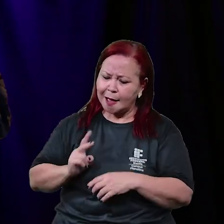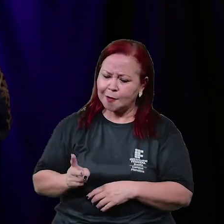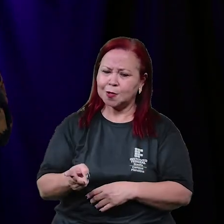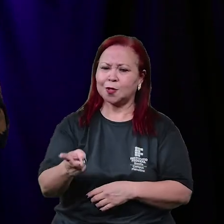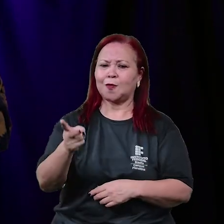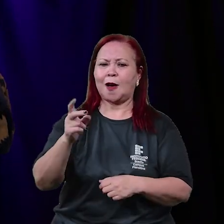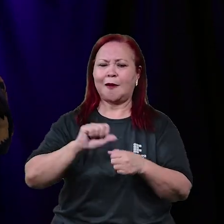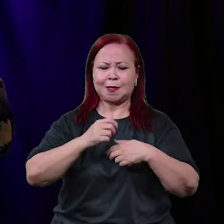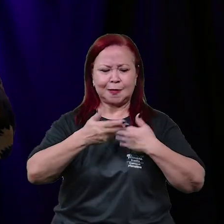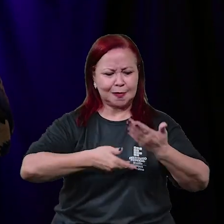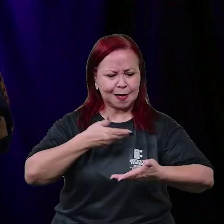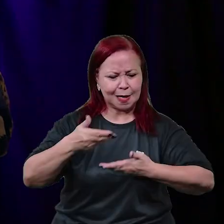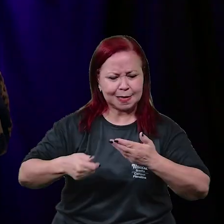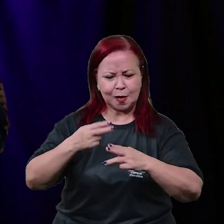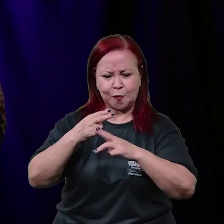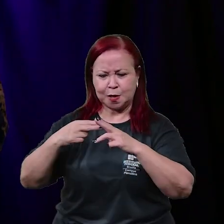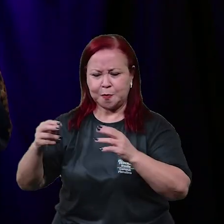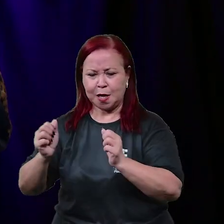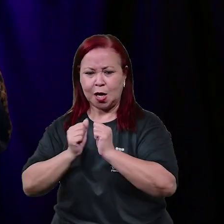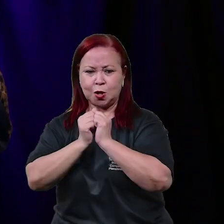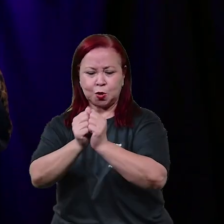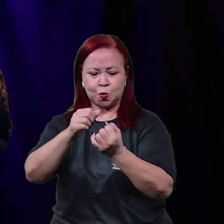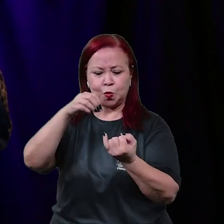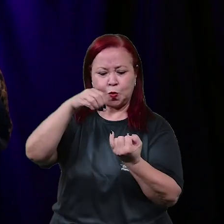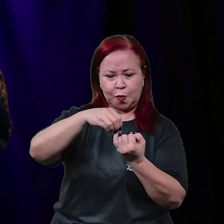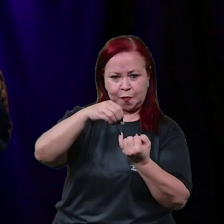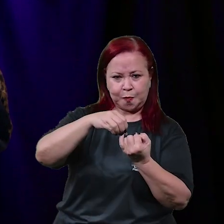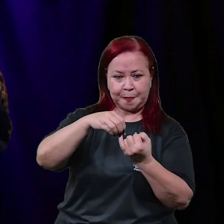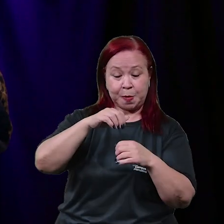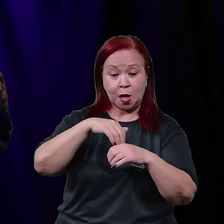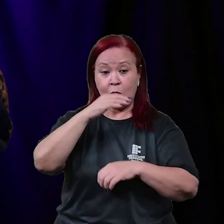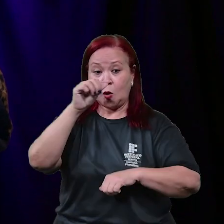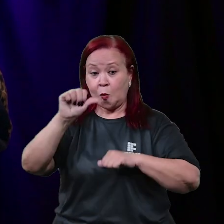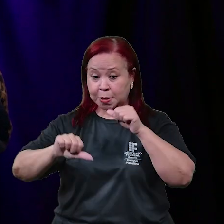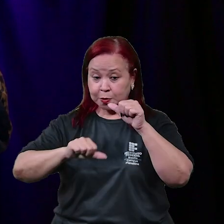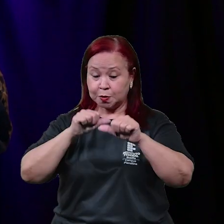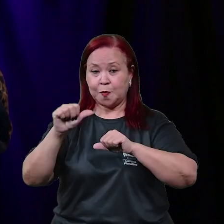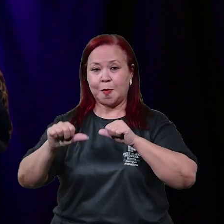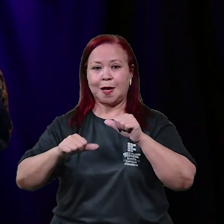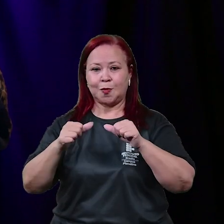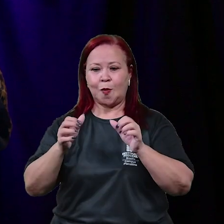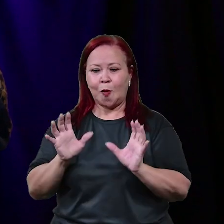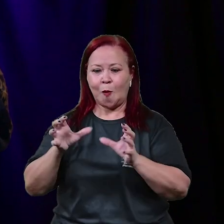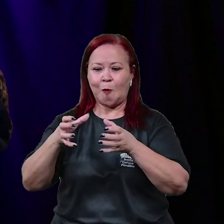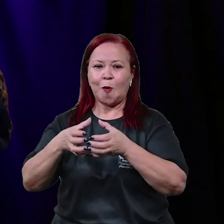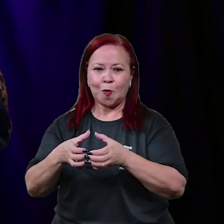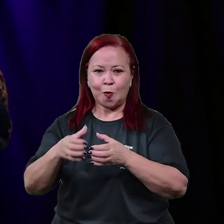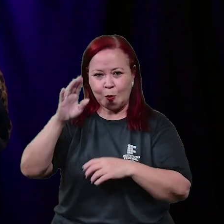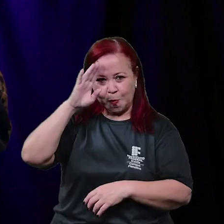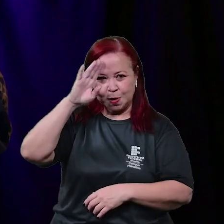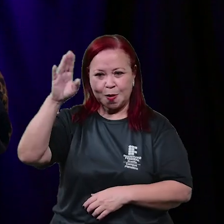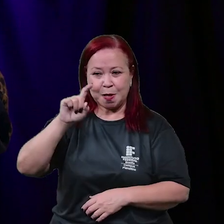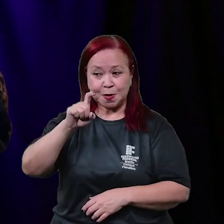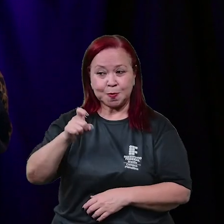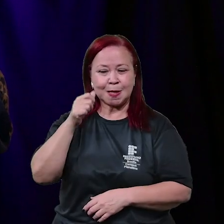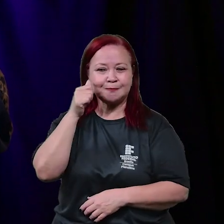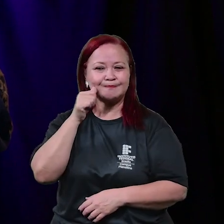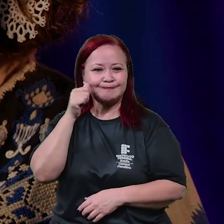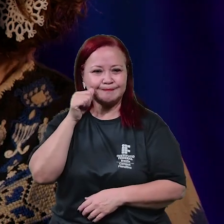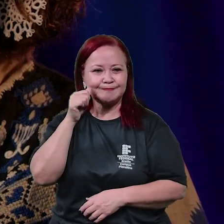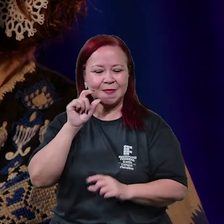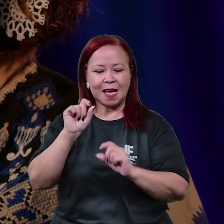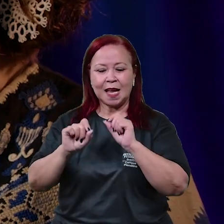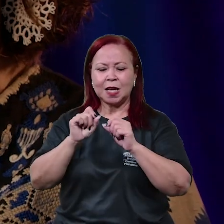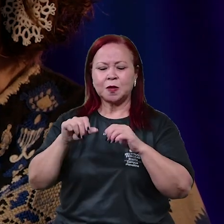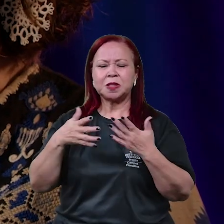via fazer uma interação UNB com o IFB. Eu acho que o mais transformador, assim, para o grupo, principalmente por serem mulheres, né,